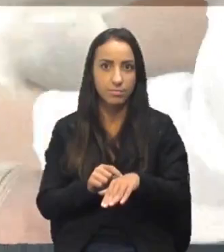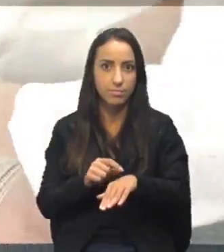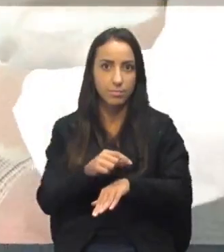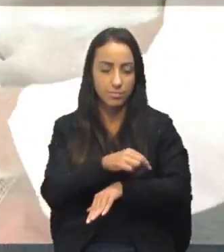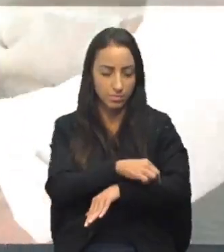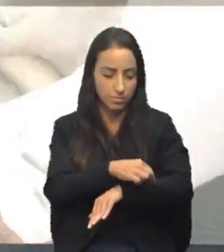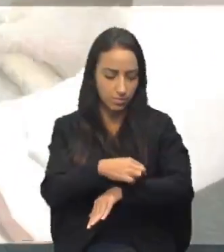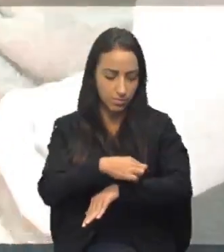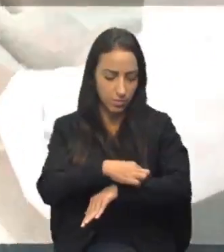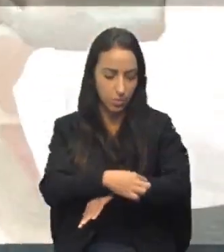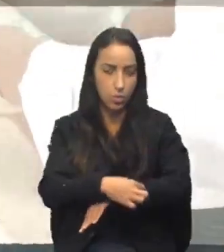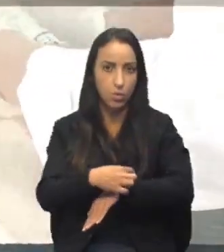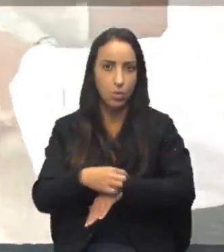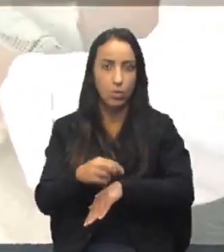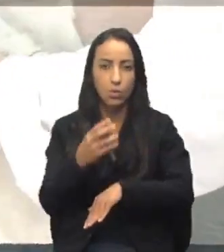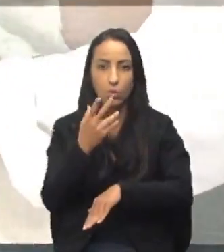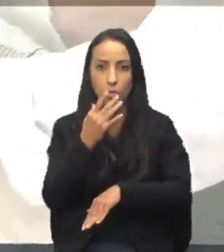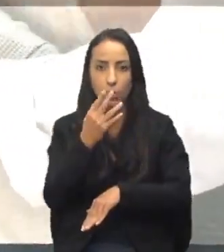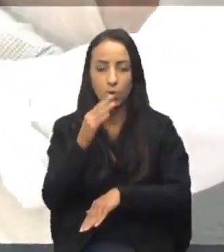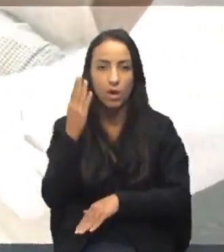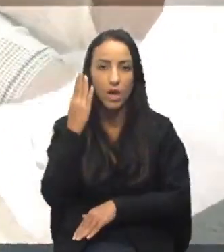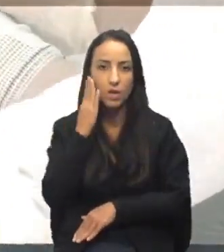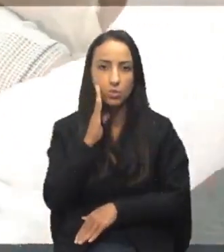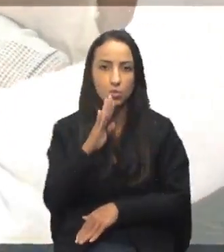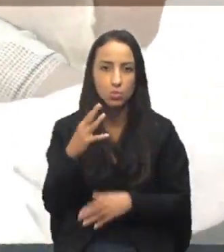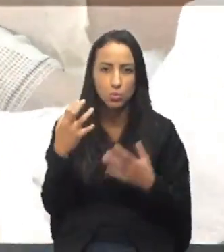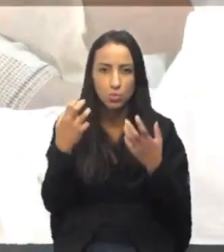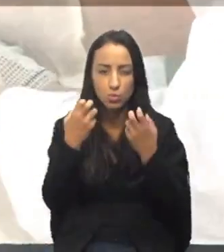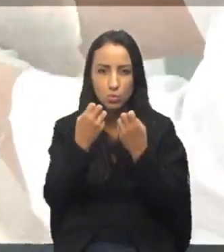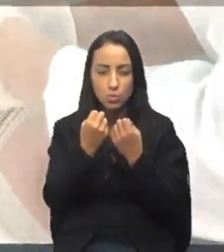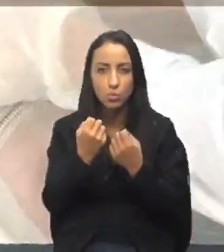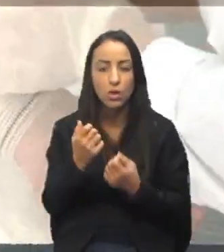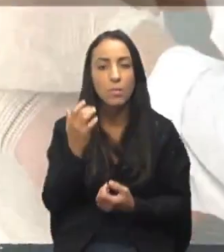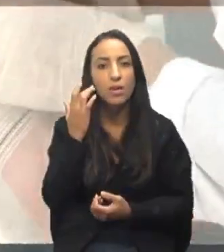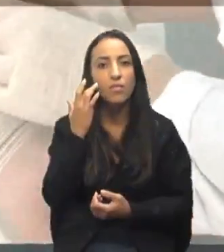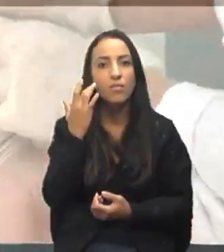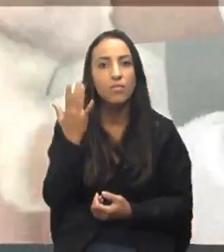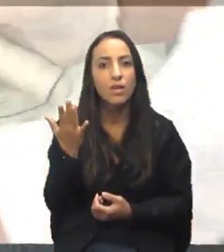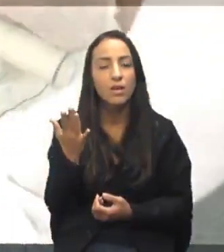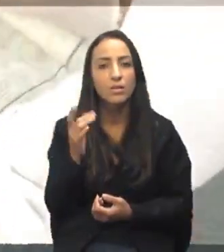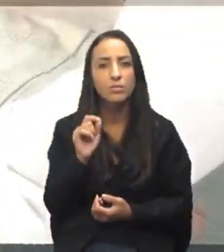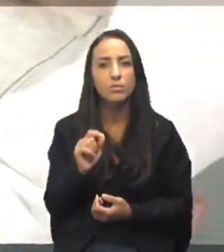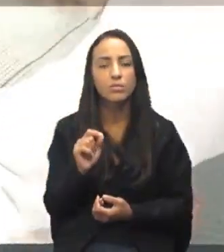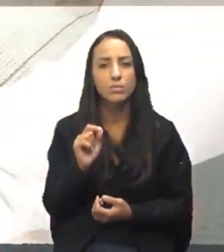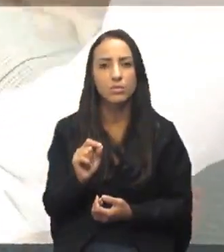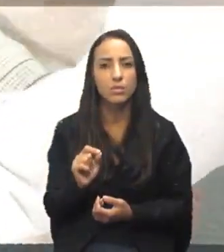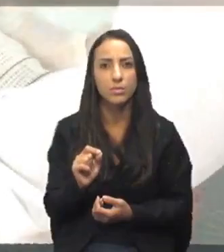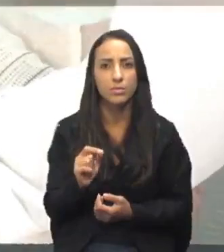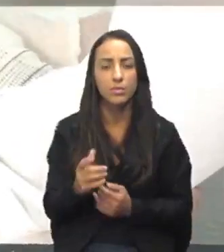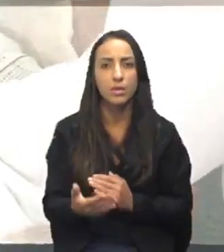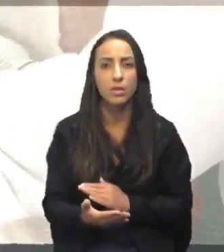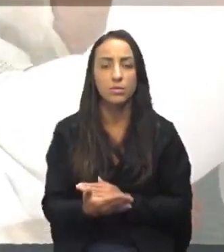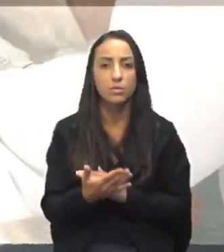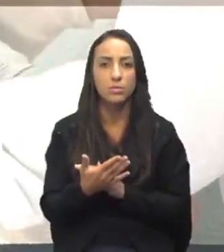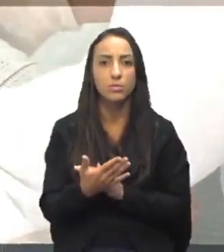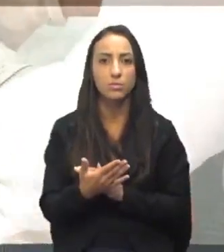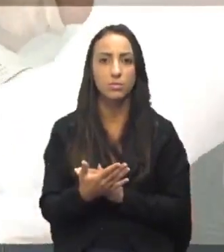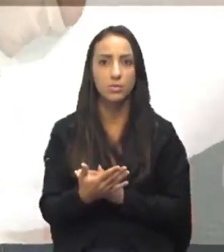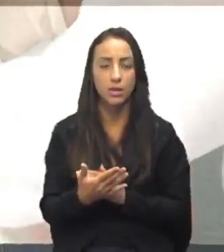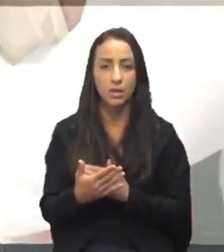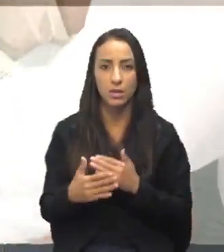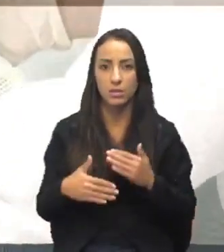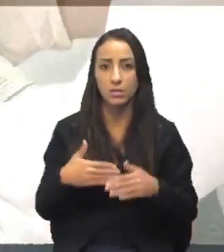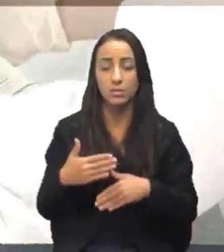caso, é a cor azul escuro, para facilitar principalmente essas